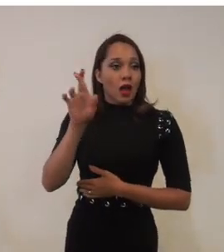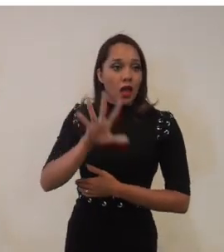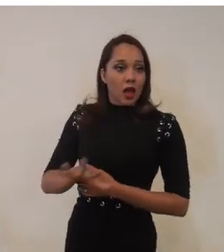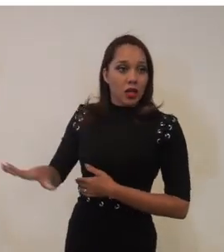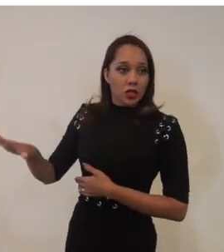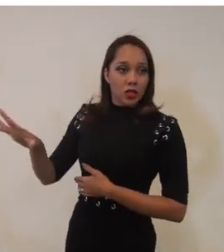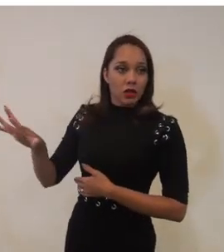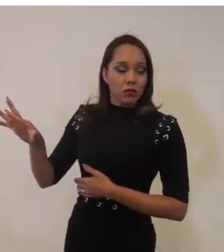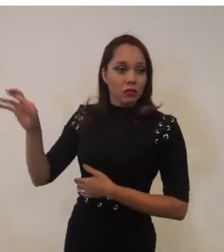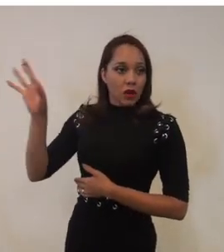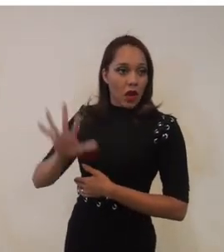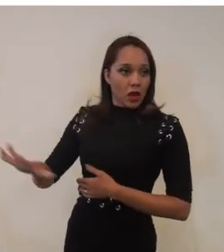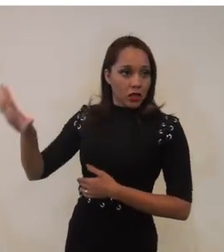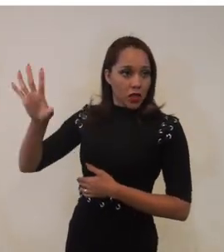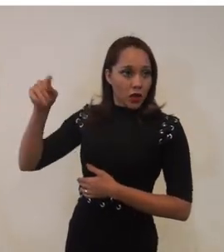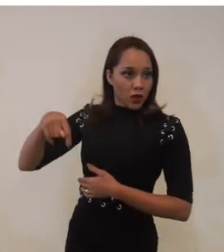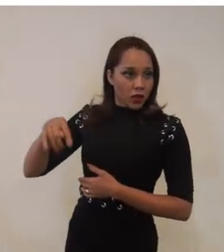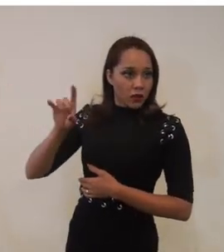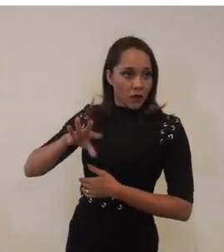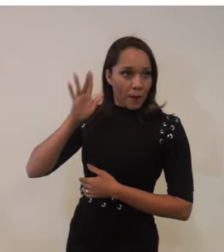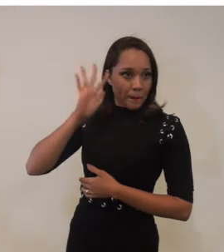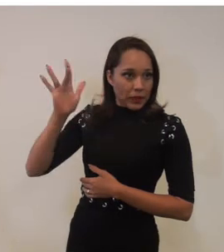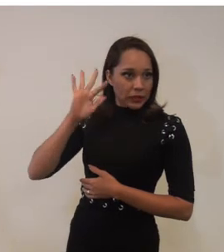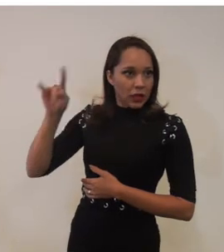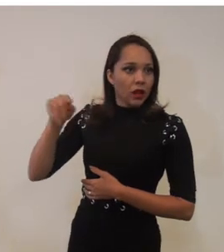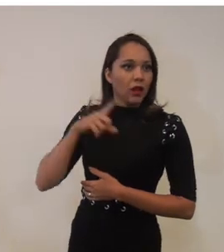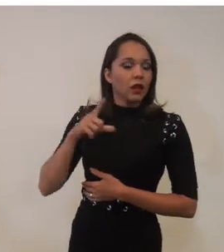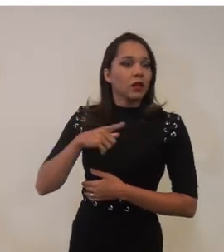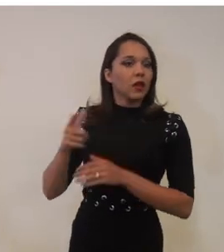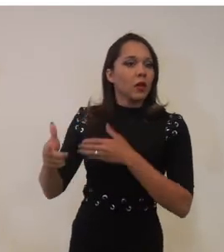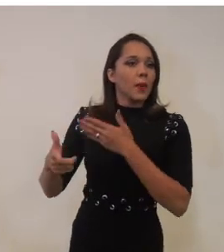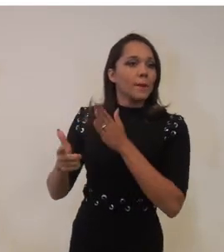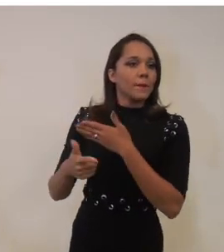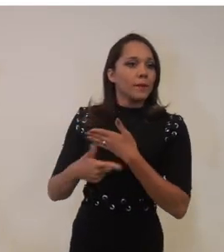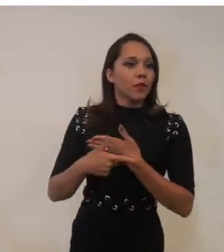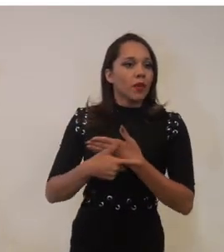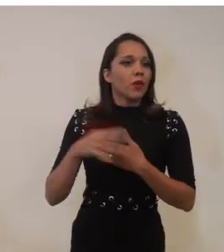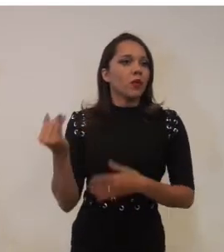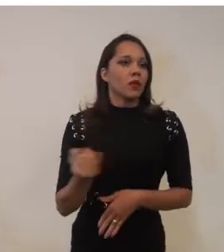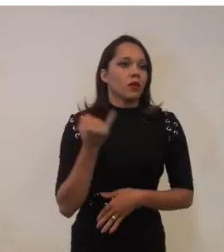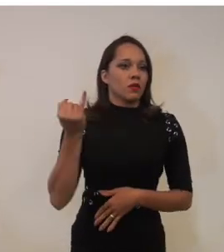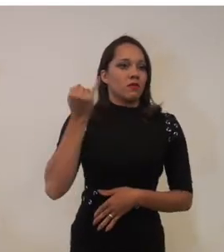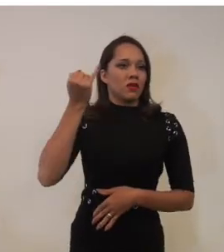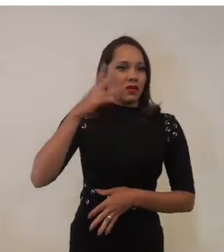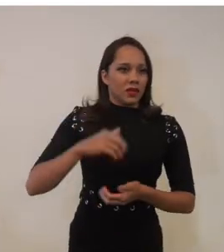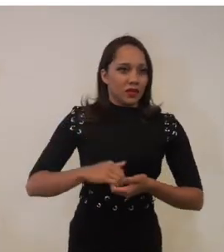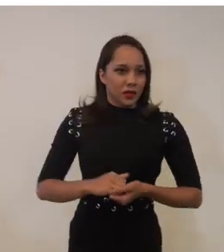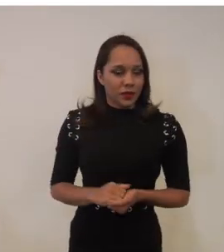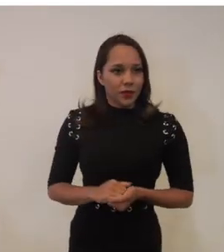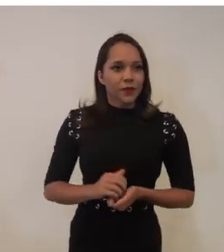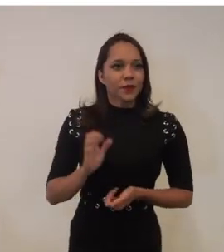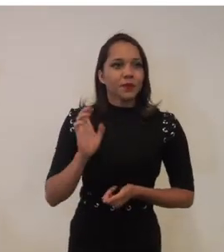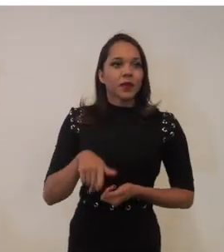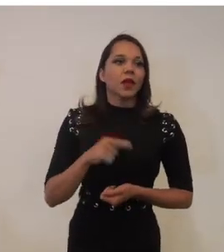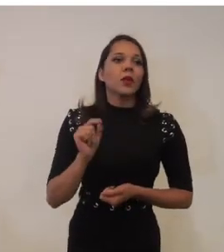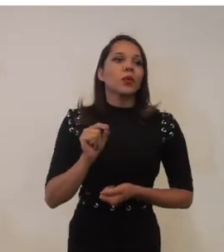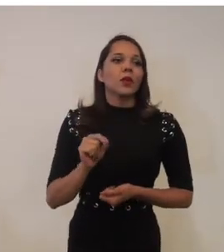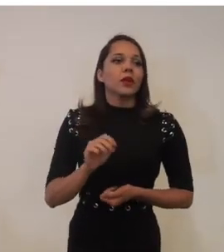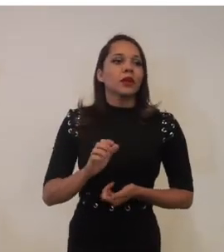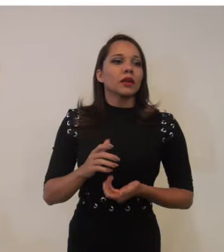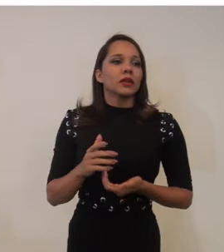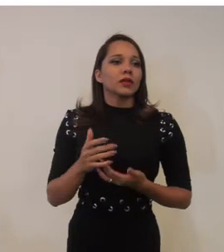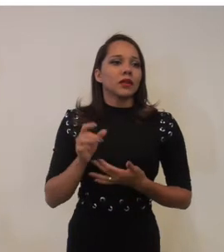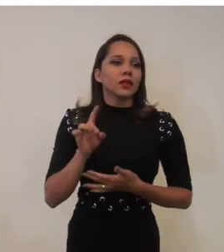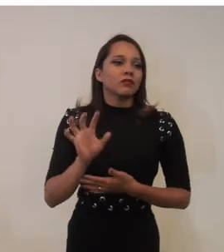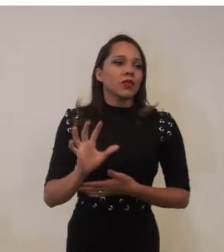pensar exportação por valor agregado, a região tem um papel fundamental em termos de que são... aqui